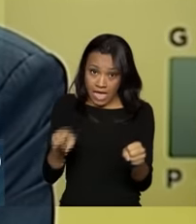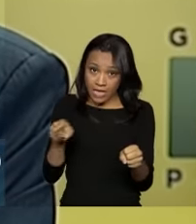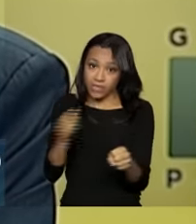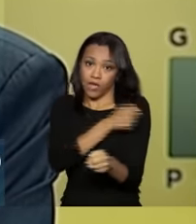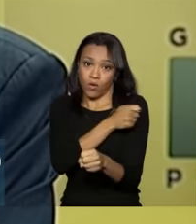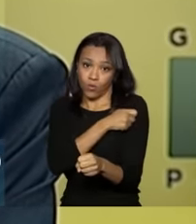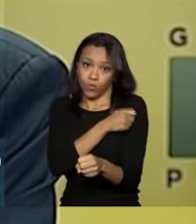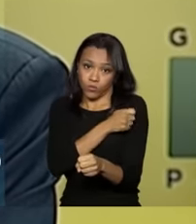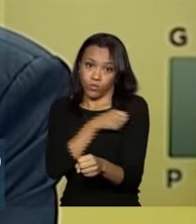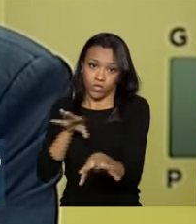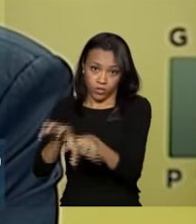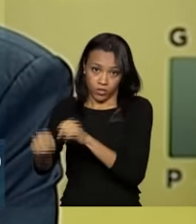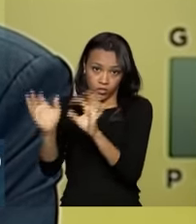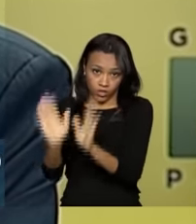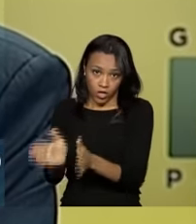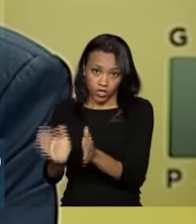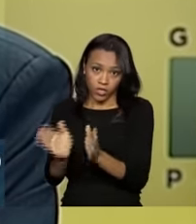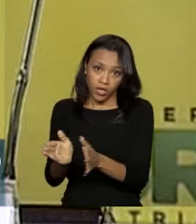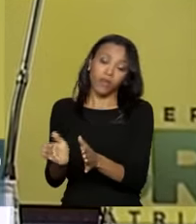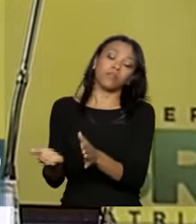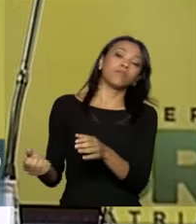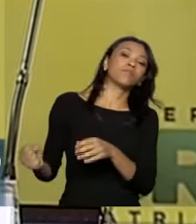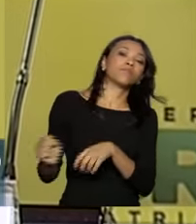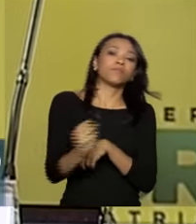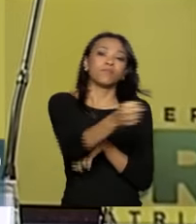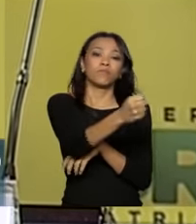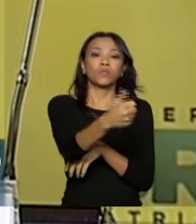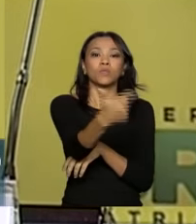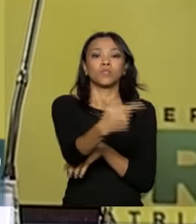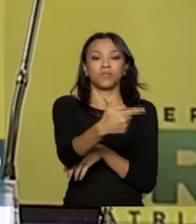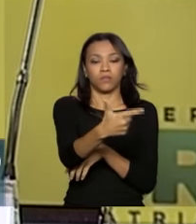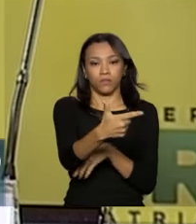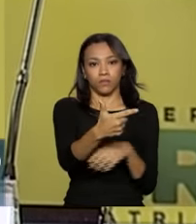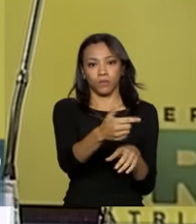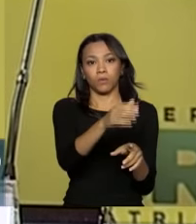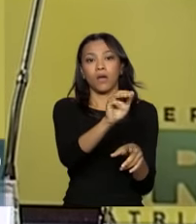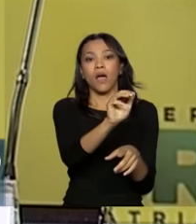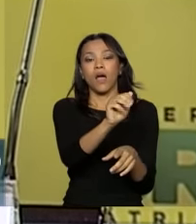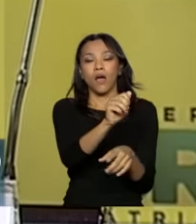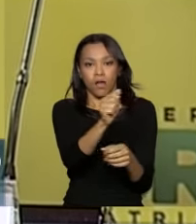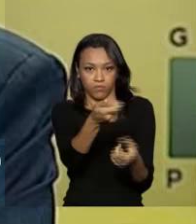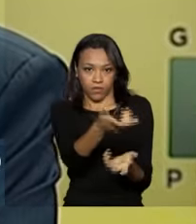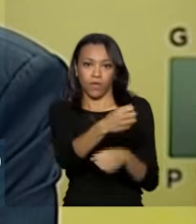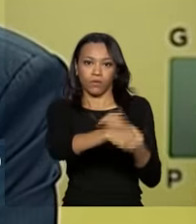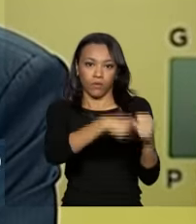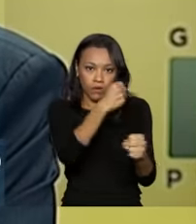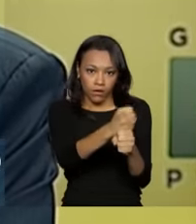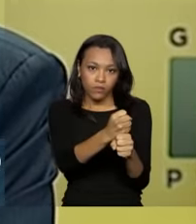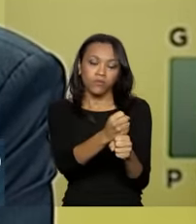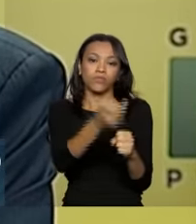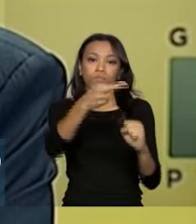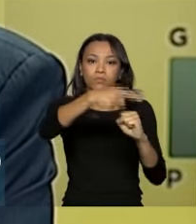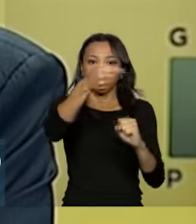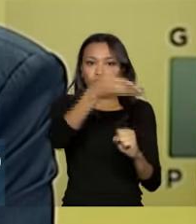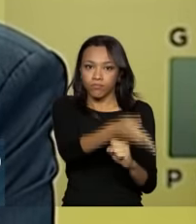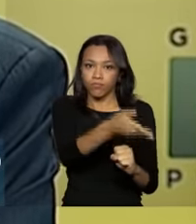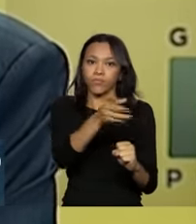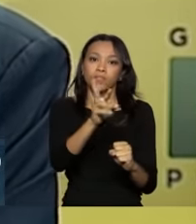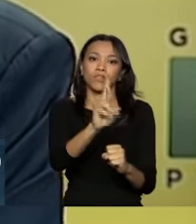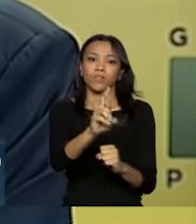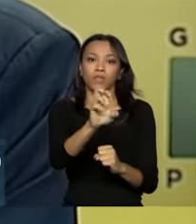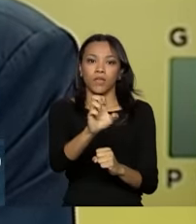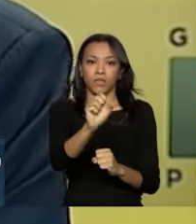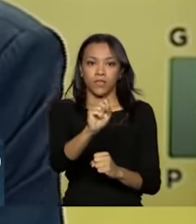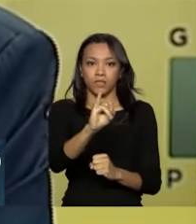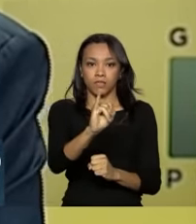aluno que estará já no segundo ano de residência. E a vaga que ele desocupa será, então, preenchida com